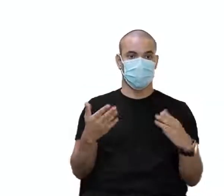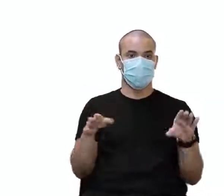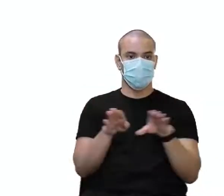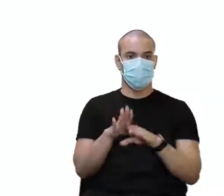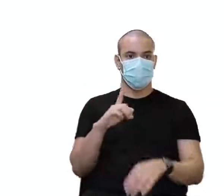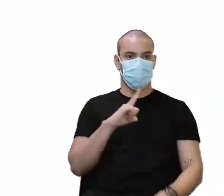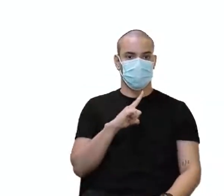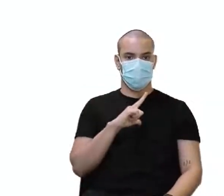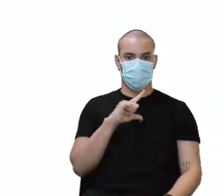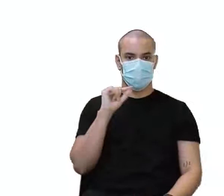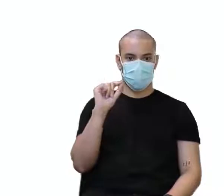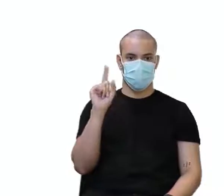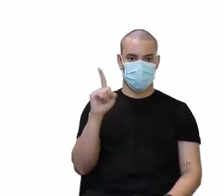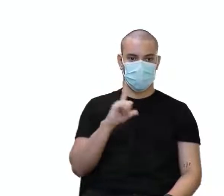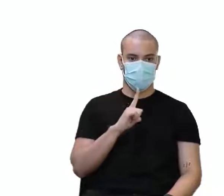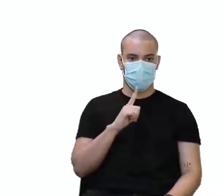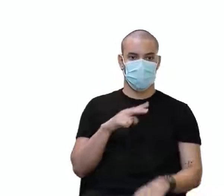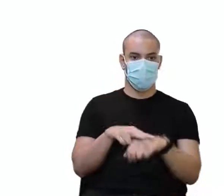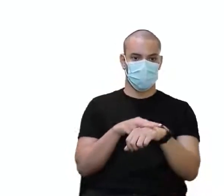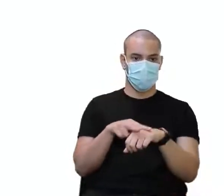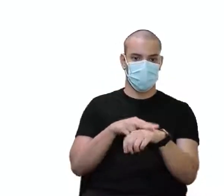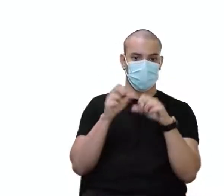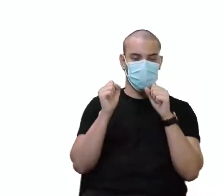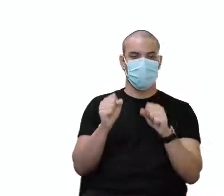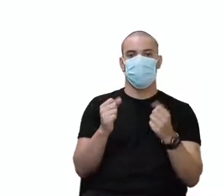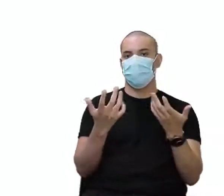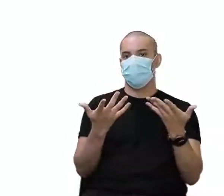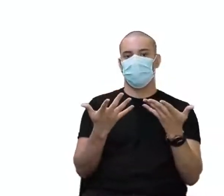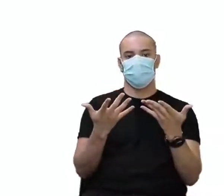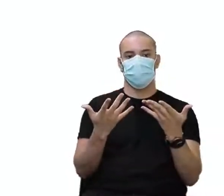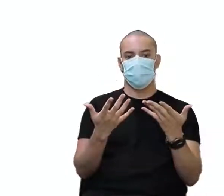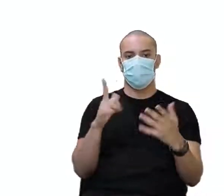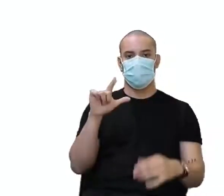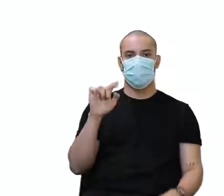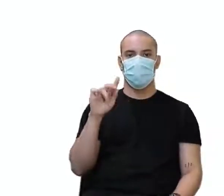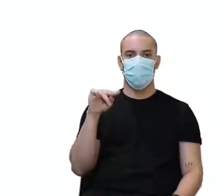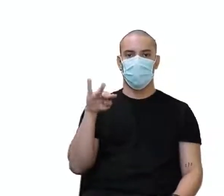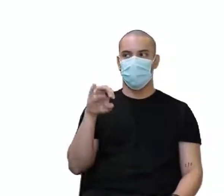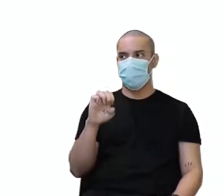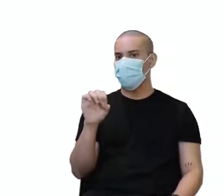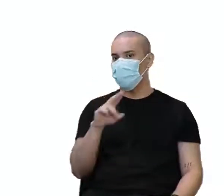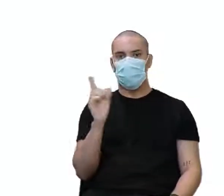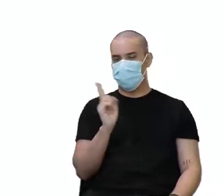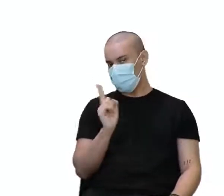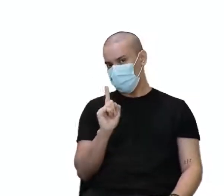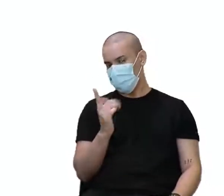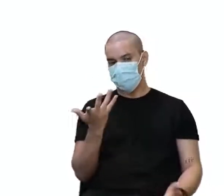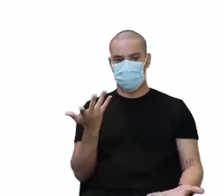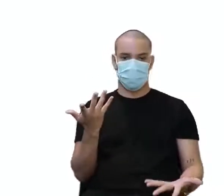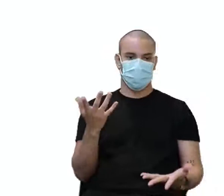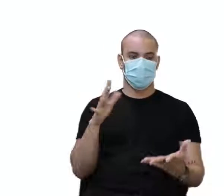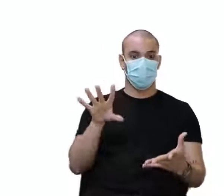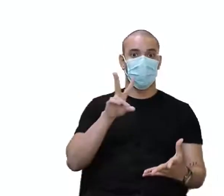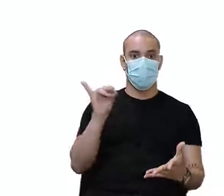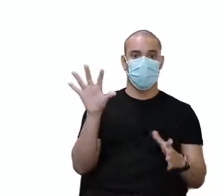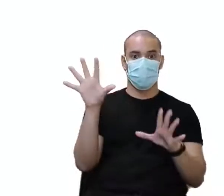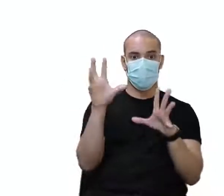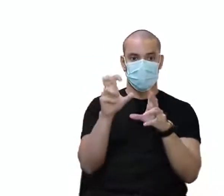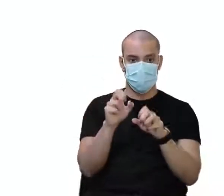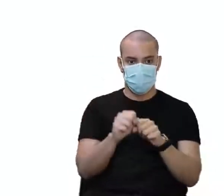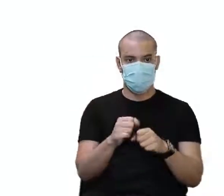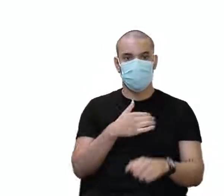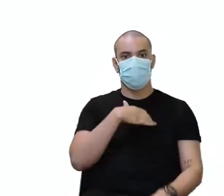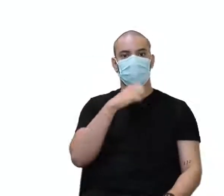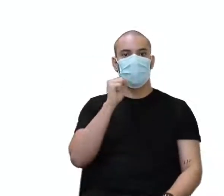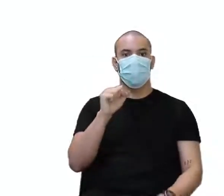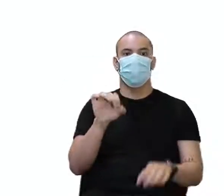aqui eu tenho essa plantinha, pode ser uma leguminosa ou não, que vai estar absorvendo